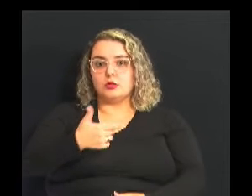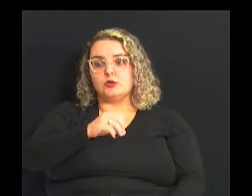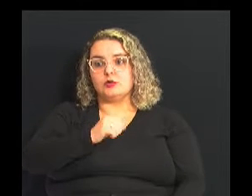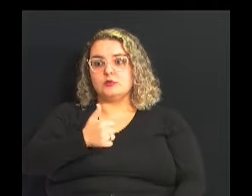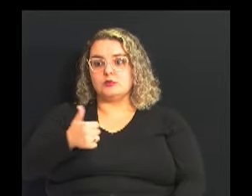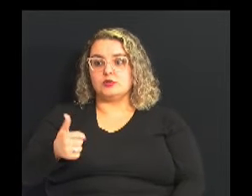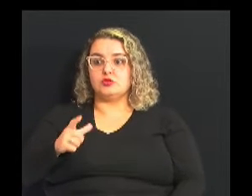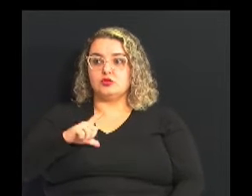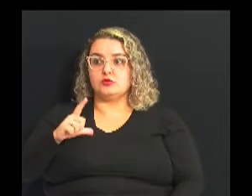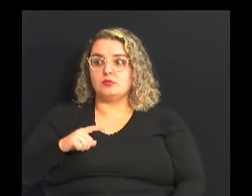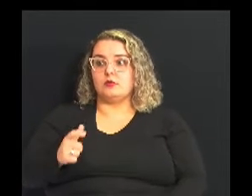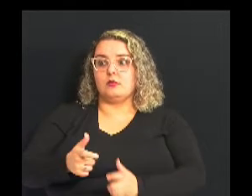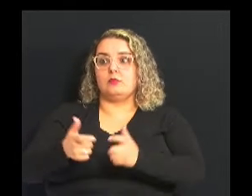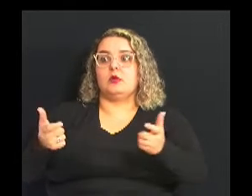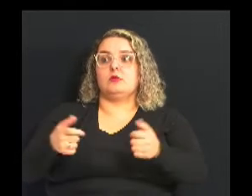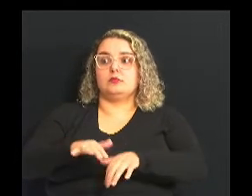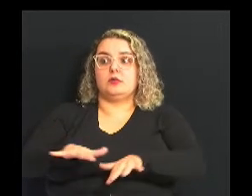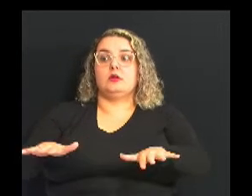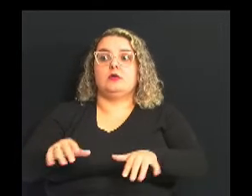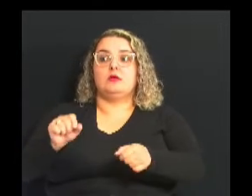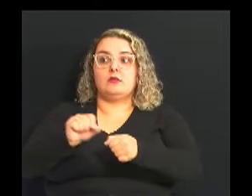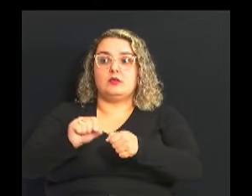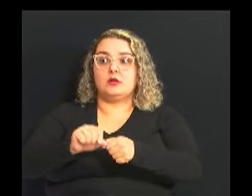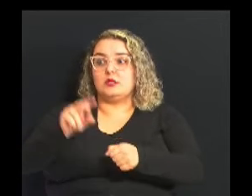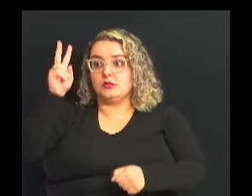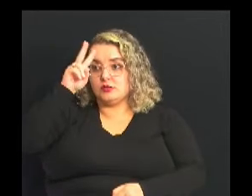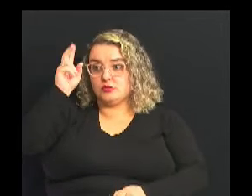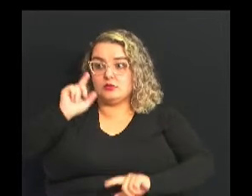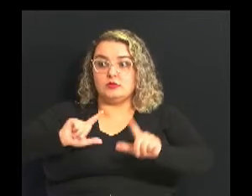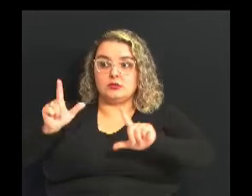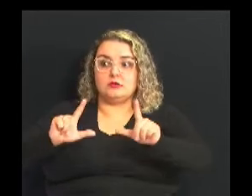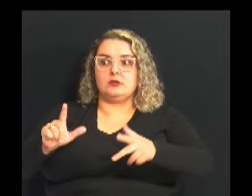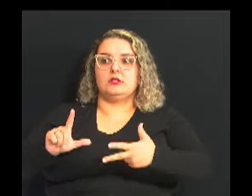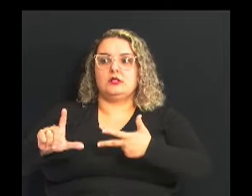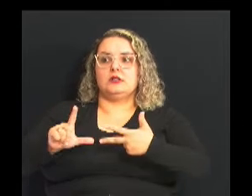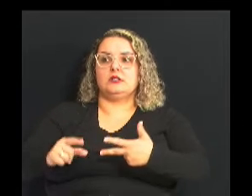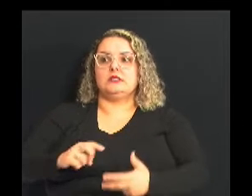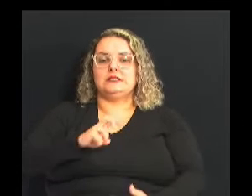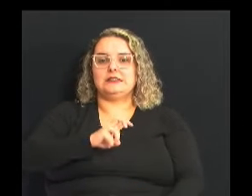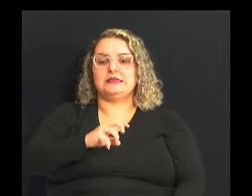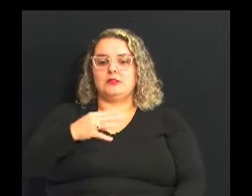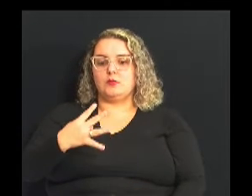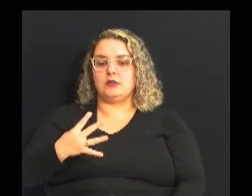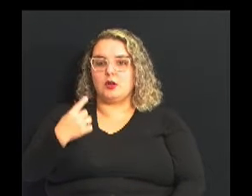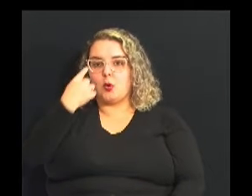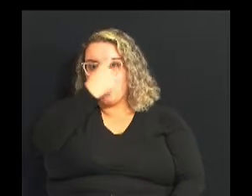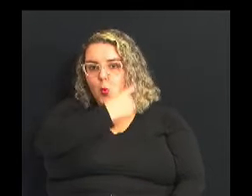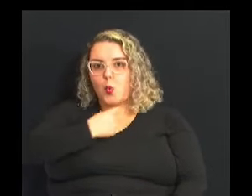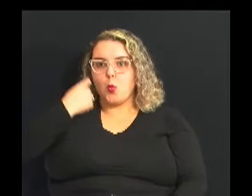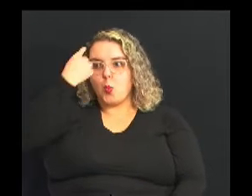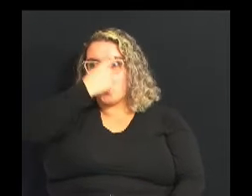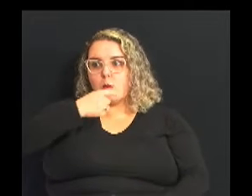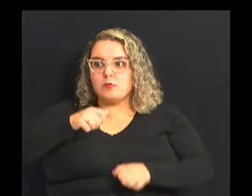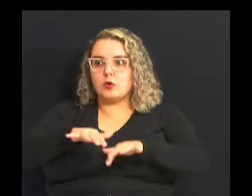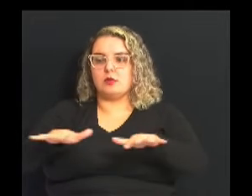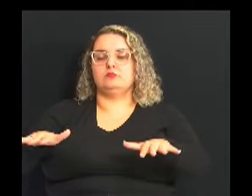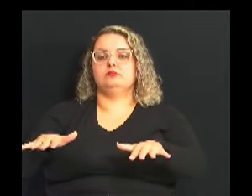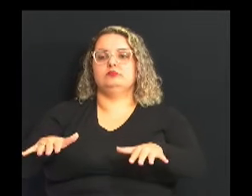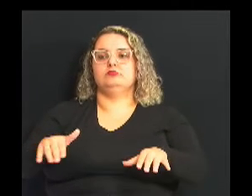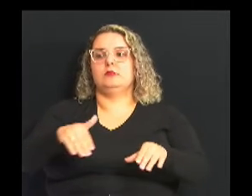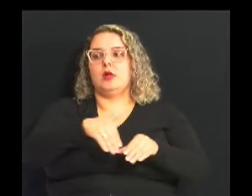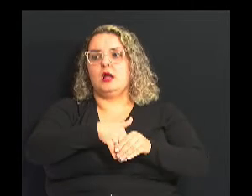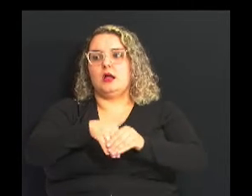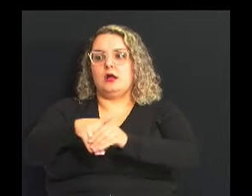tivemos, acho que a maior transmissão já feita da história de uma TV legislativa, foram 54 horas seguidas de transmissão, que foi a